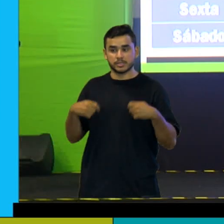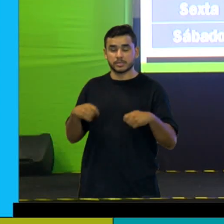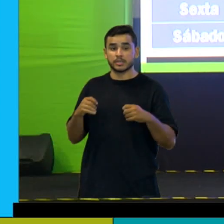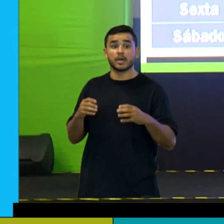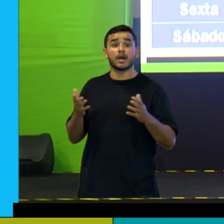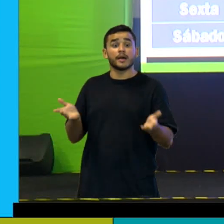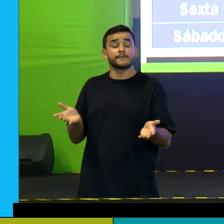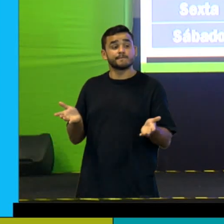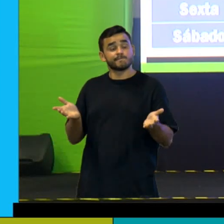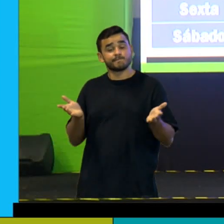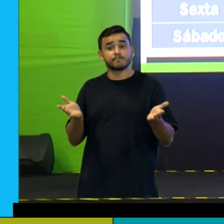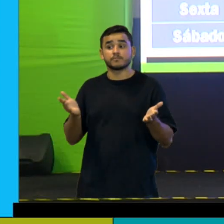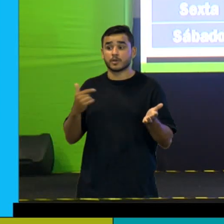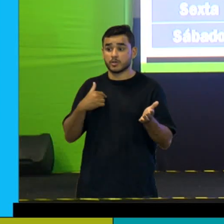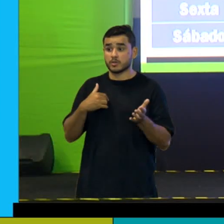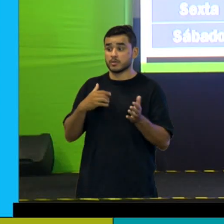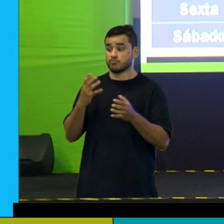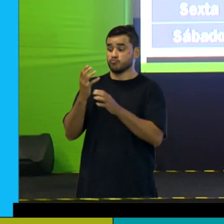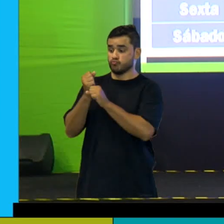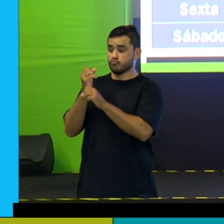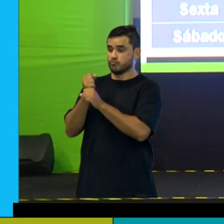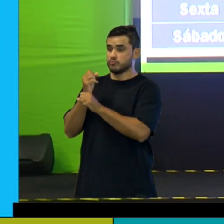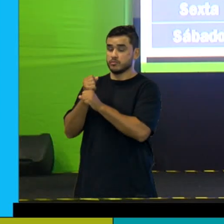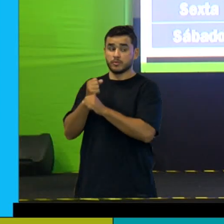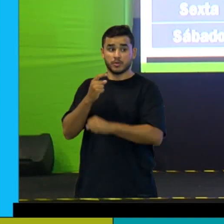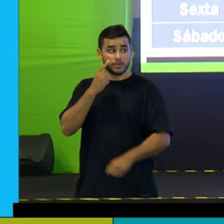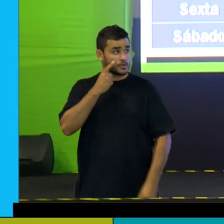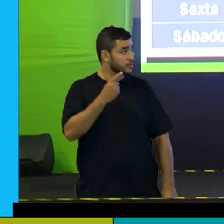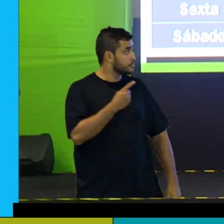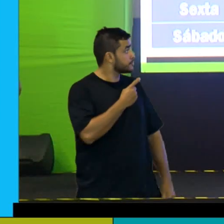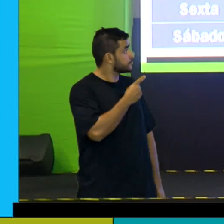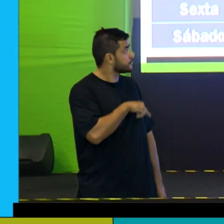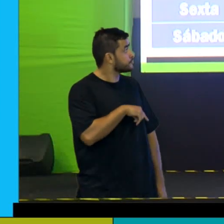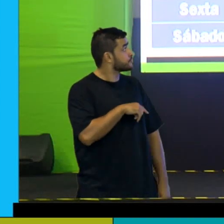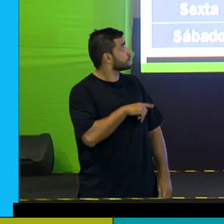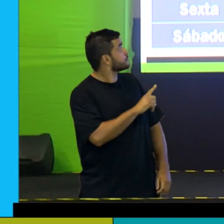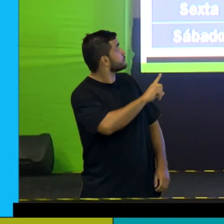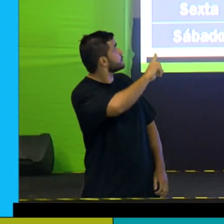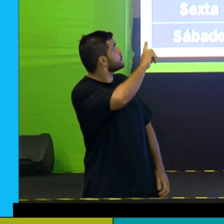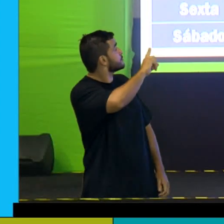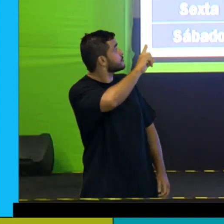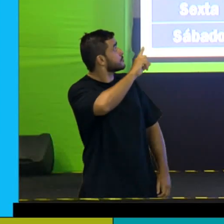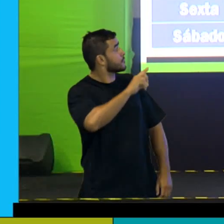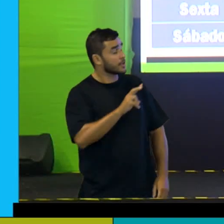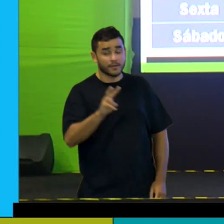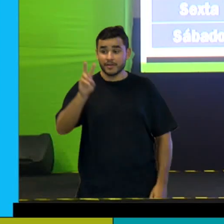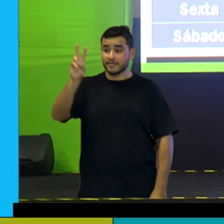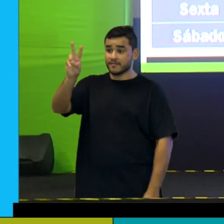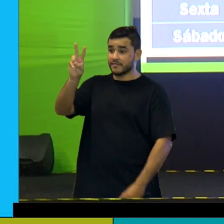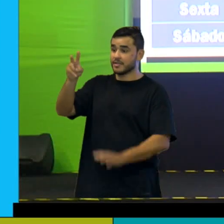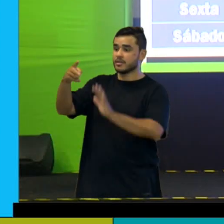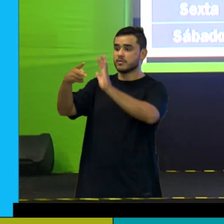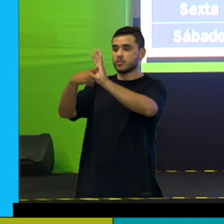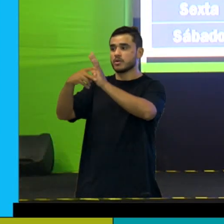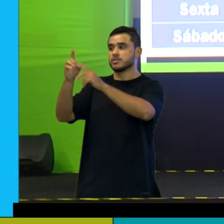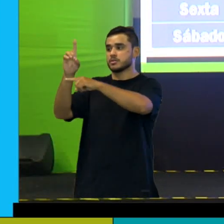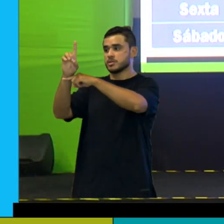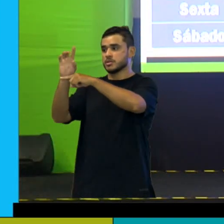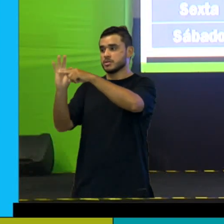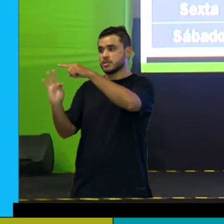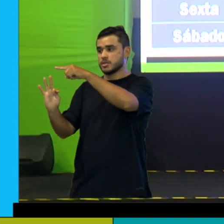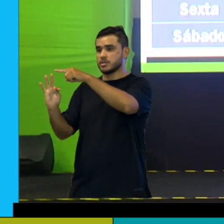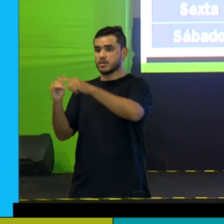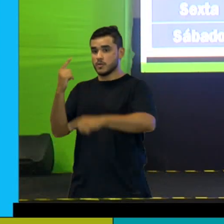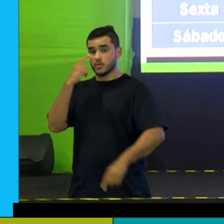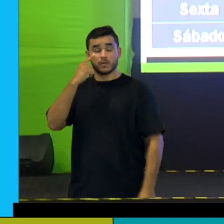Eu fui muito pela fórmula, né? Velocidade, qual é a fórmula? Distância sobre tempo. Velocidade,